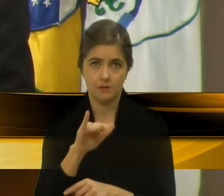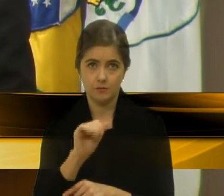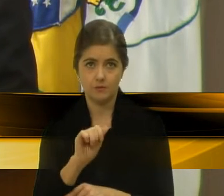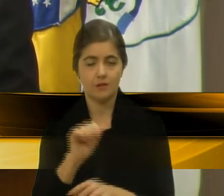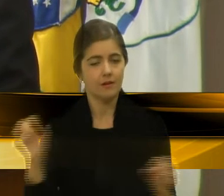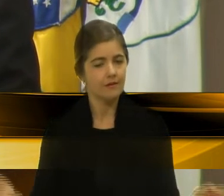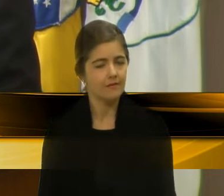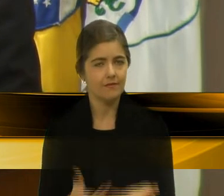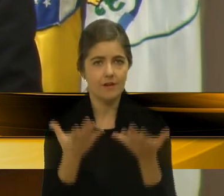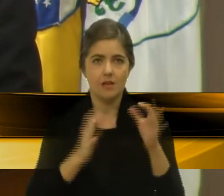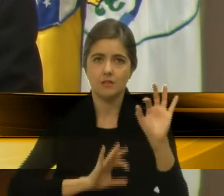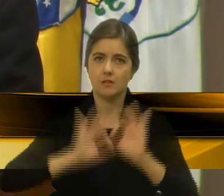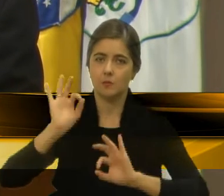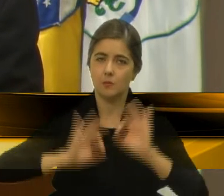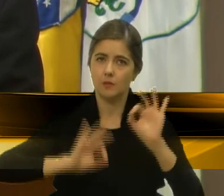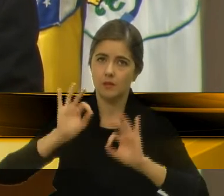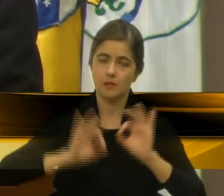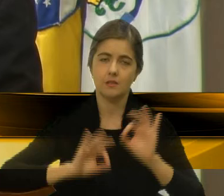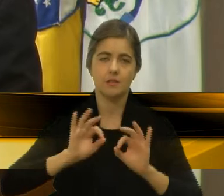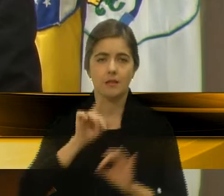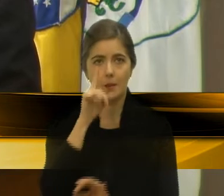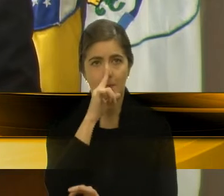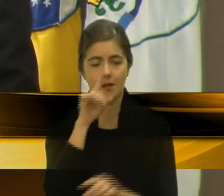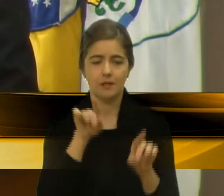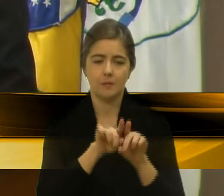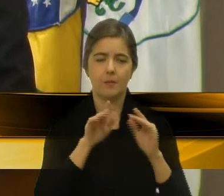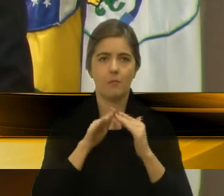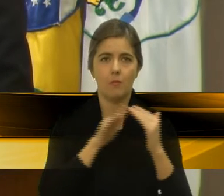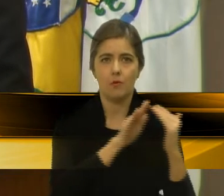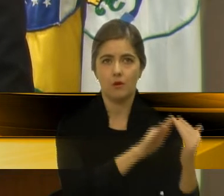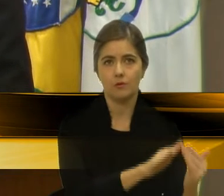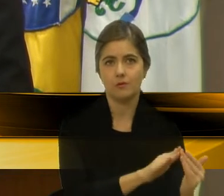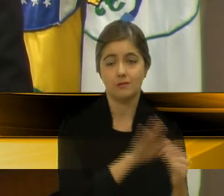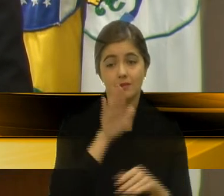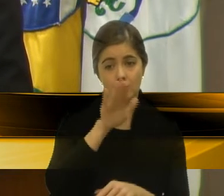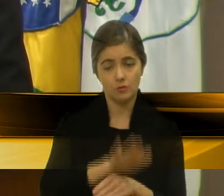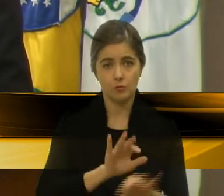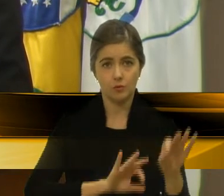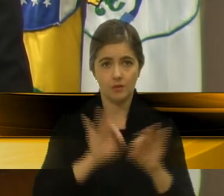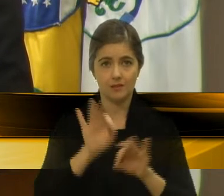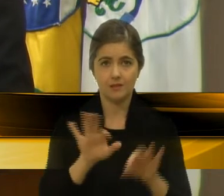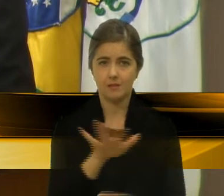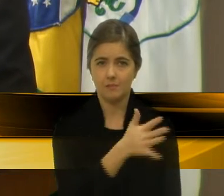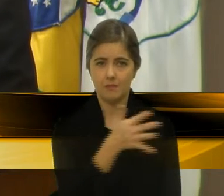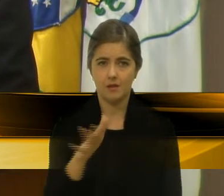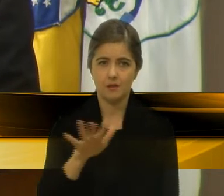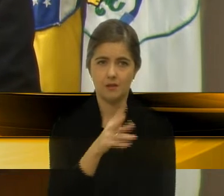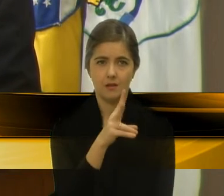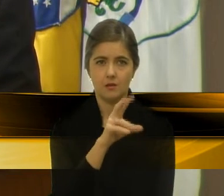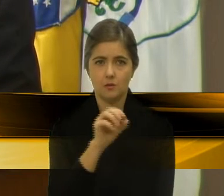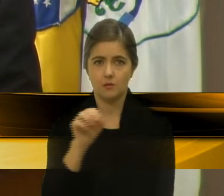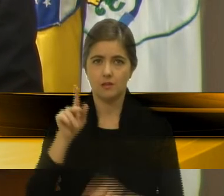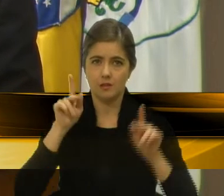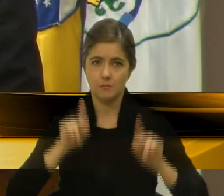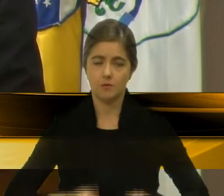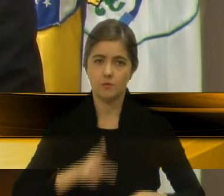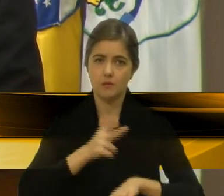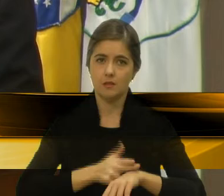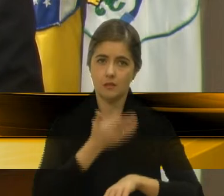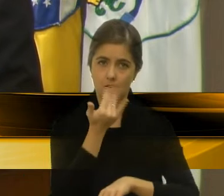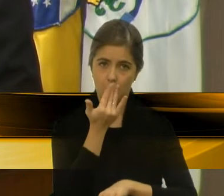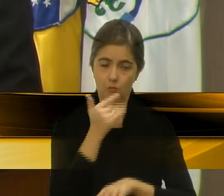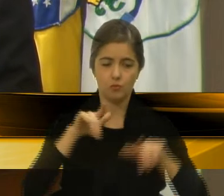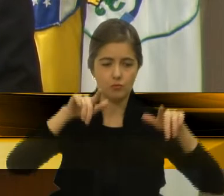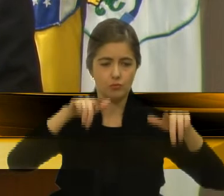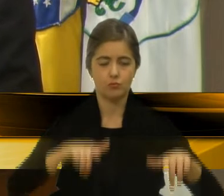pela mãe e por moradores da comunidade. A recepção reuniu cerca de 200 pessoas durante um almoço no salão paroquial e contou com